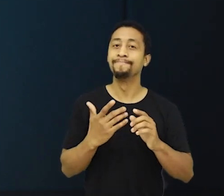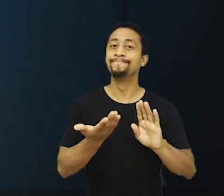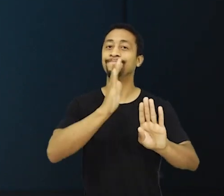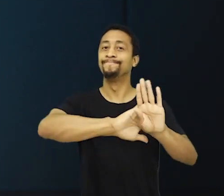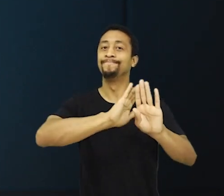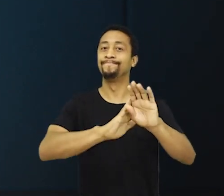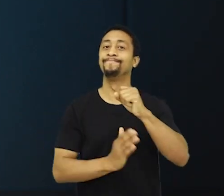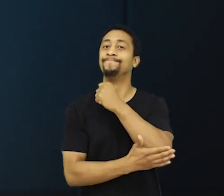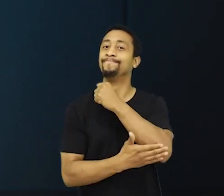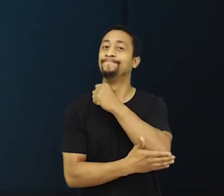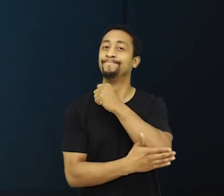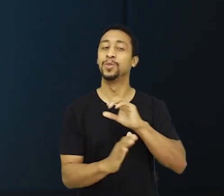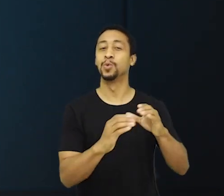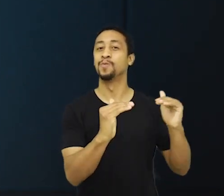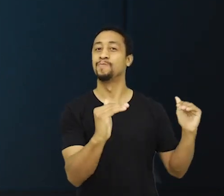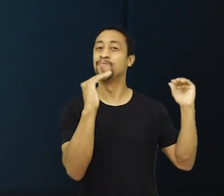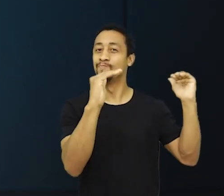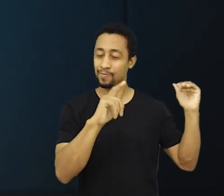da instância superior.